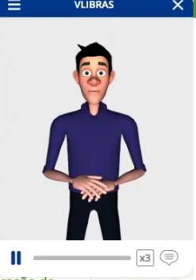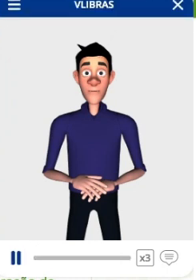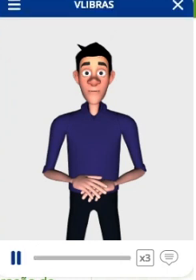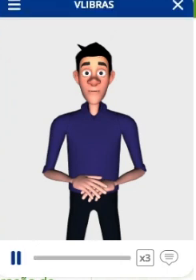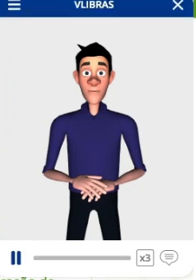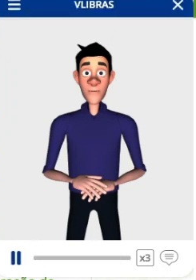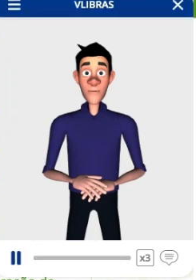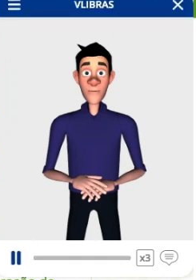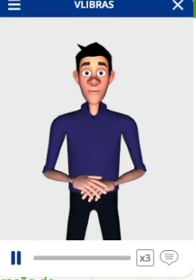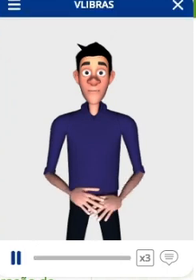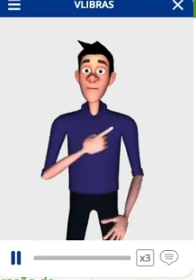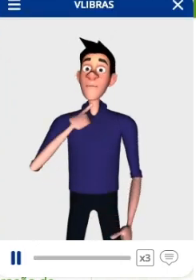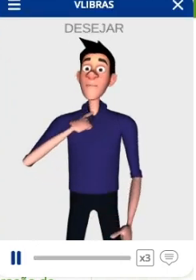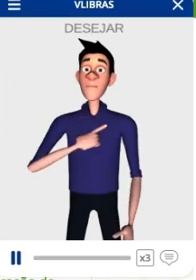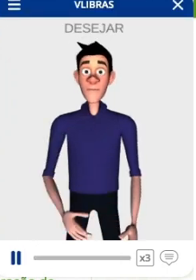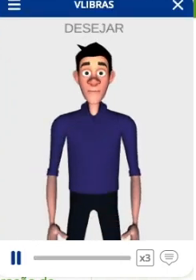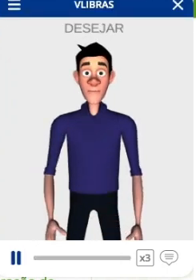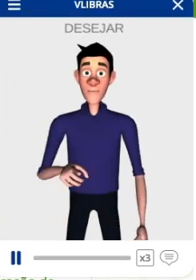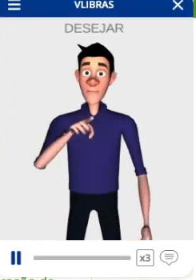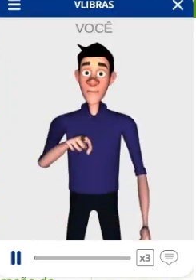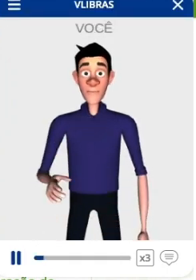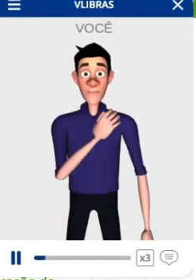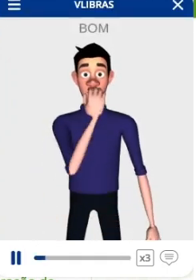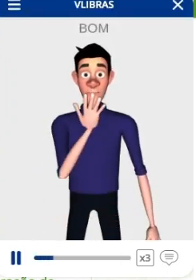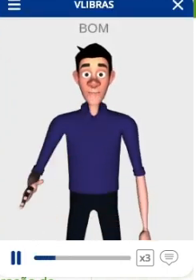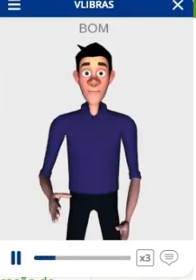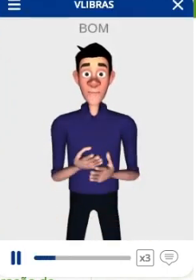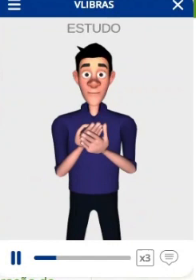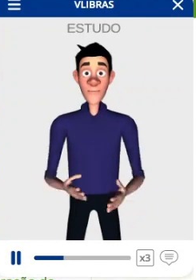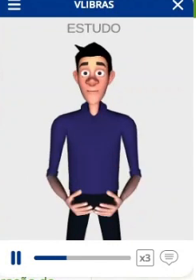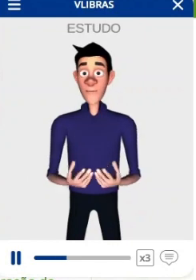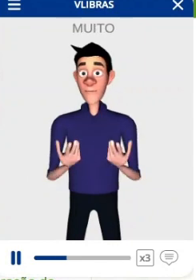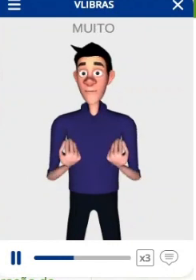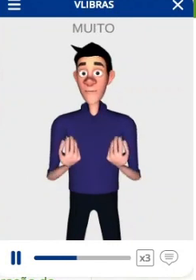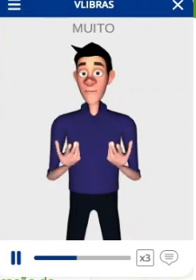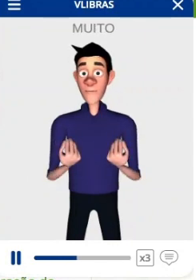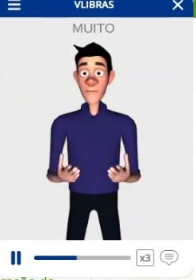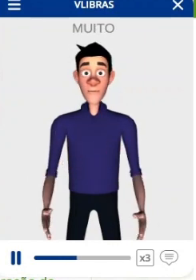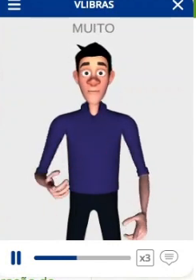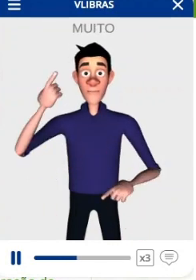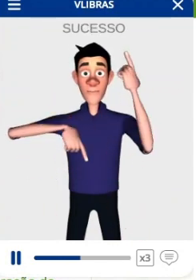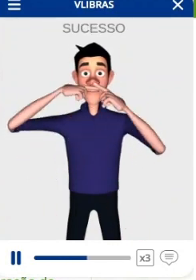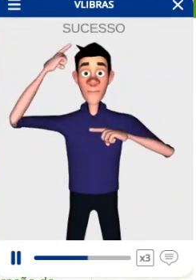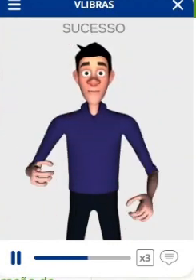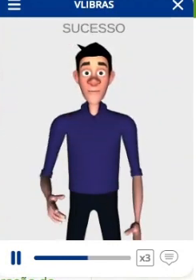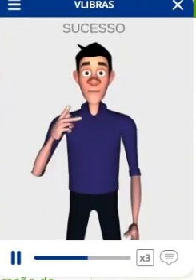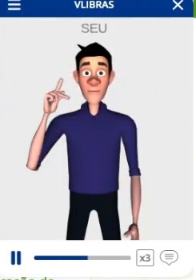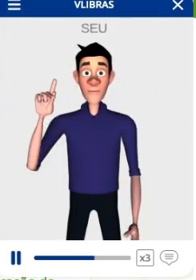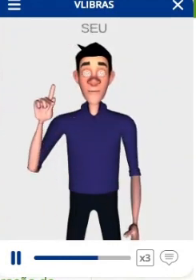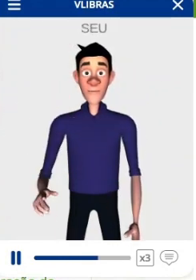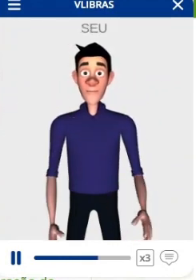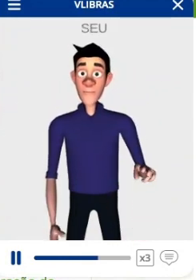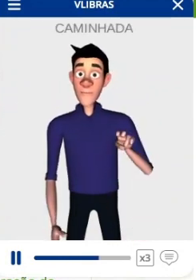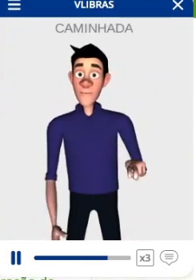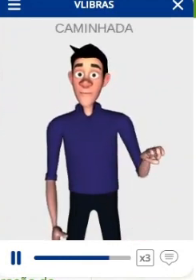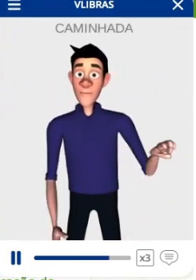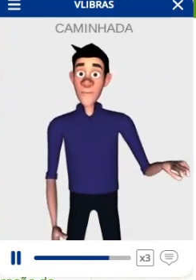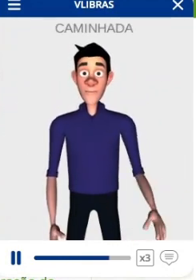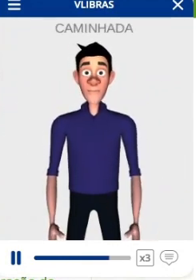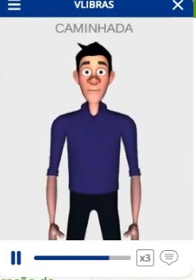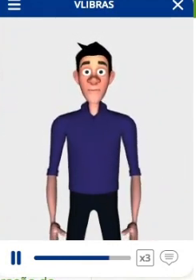VLibras, esse tipo de linguagem dificulta. Então, procure fazer o mais limpo possível, evitar